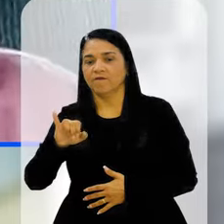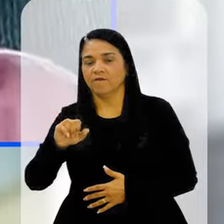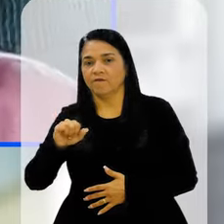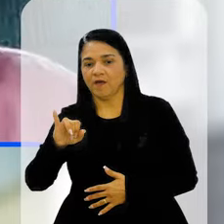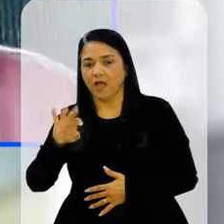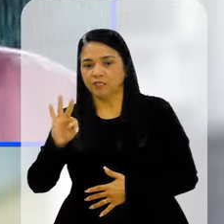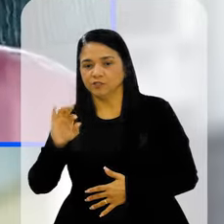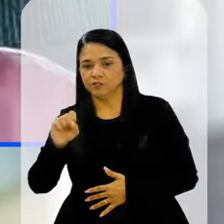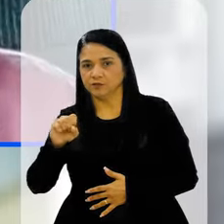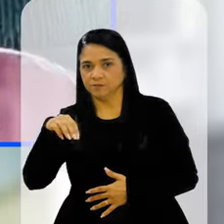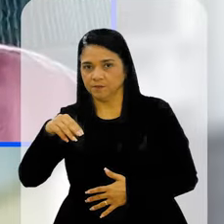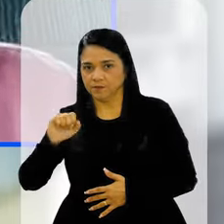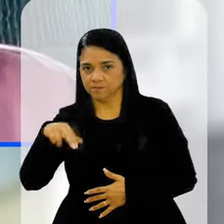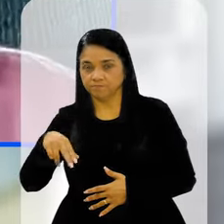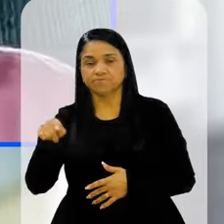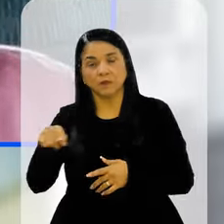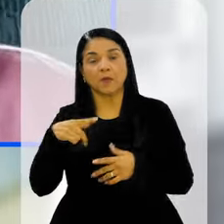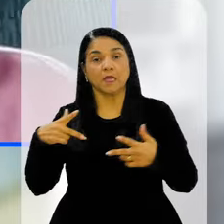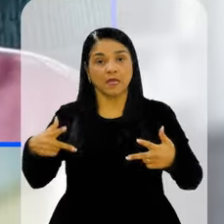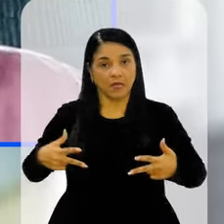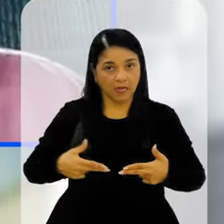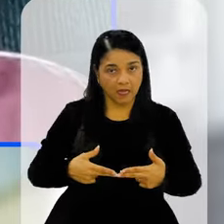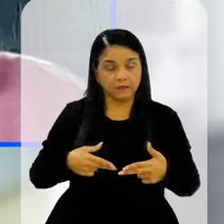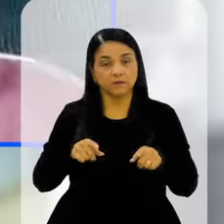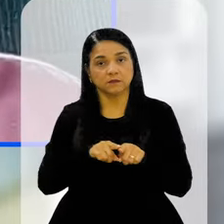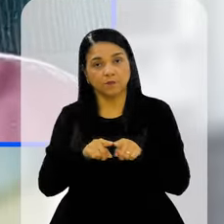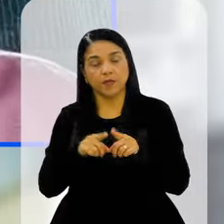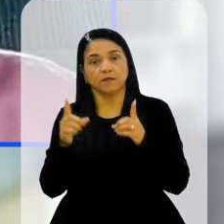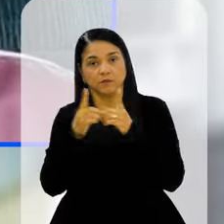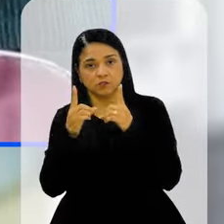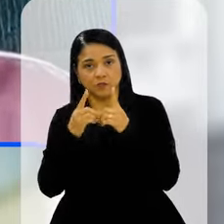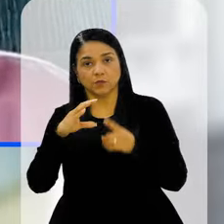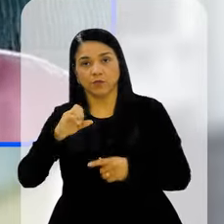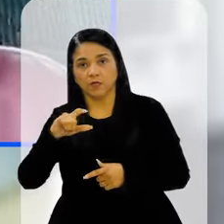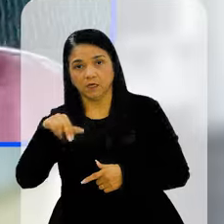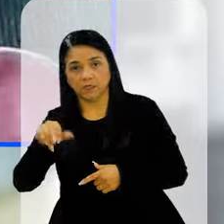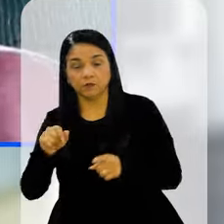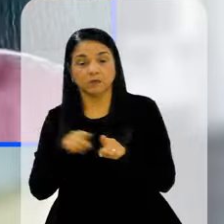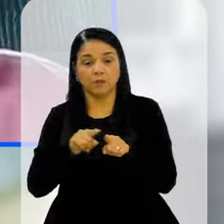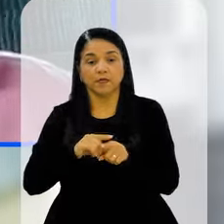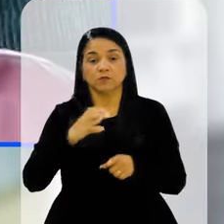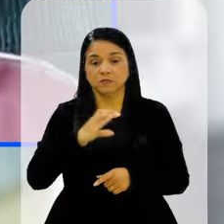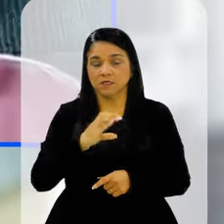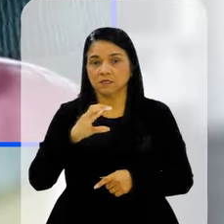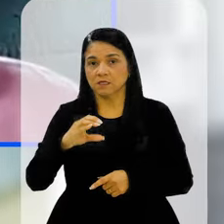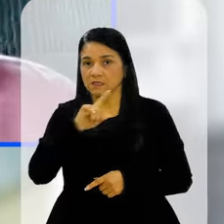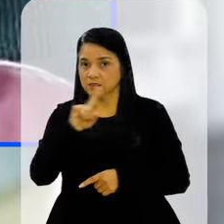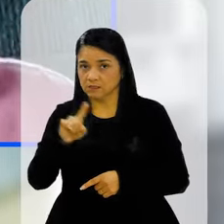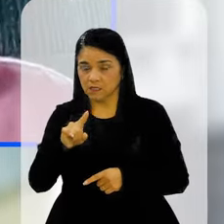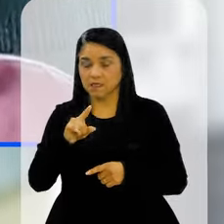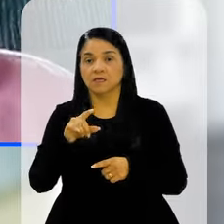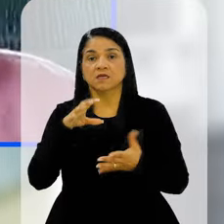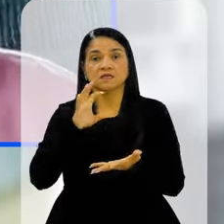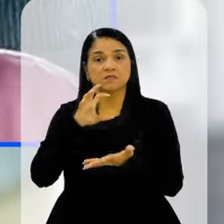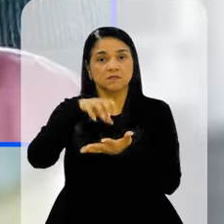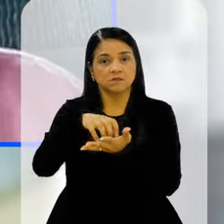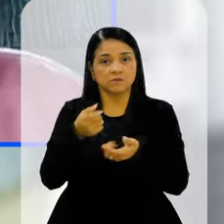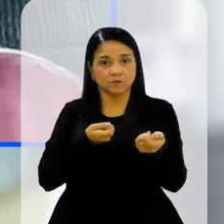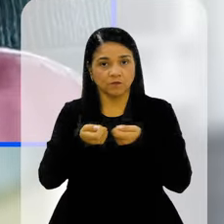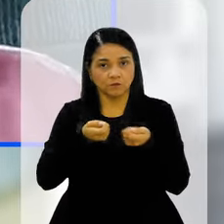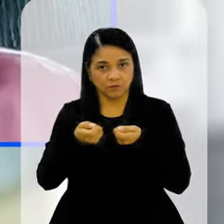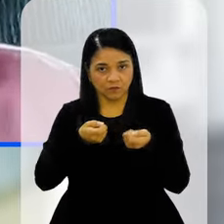que você está chamando de Mangueira, né? Lá faz castração, lá faz atendimento clínico, mas também o atendimento clínico é feito